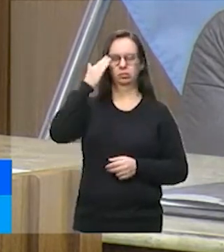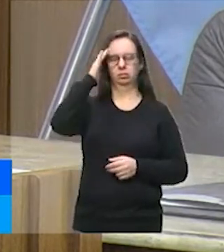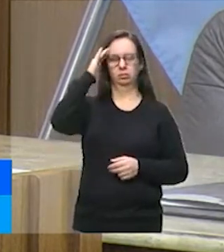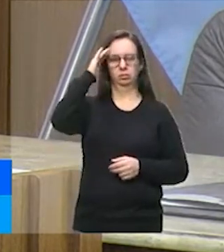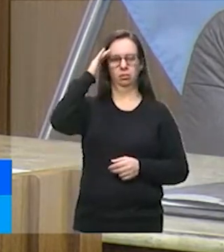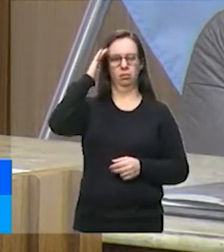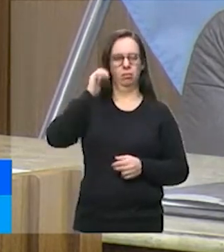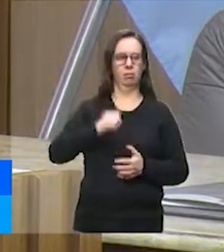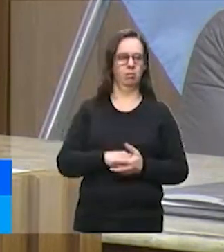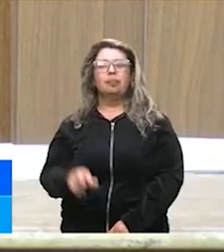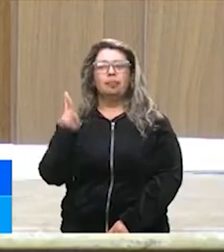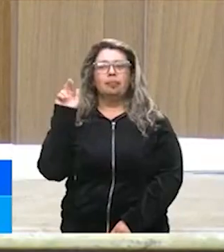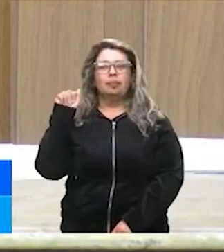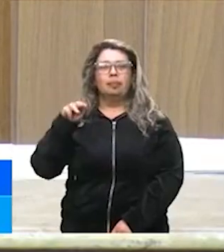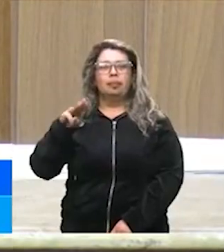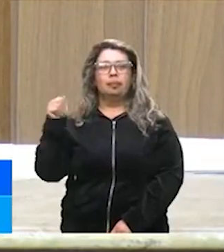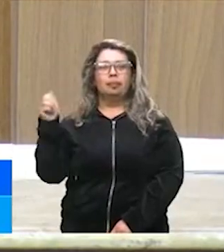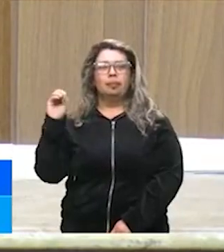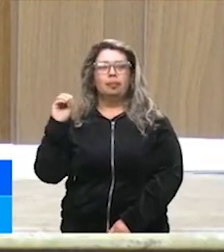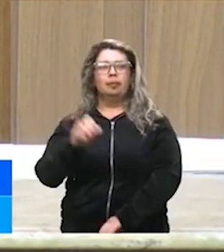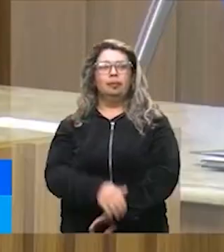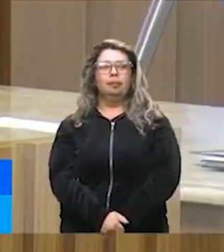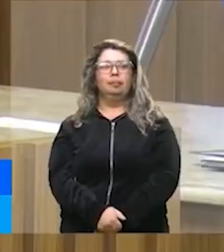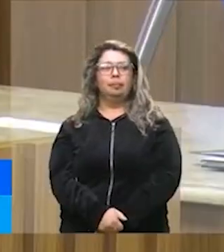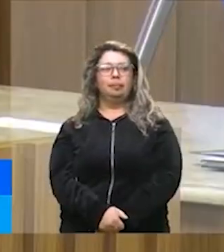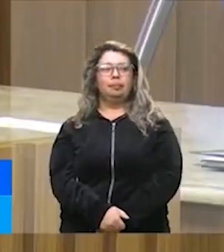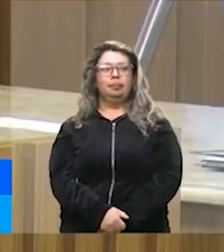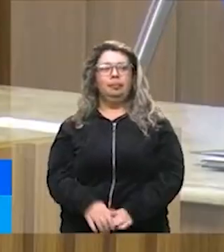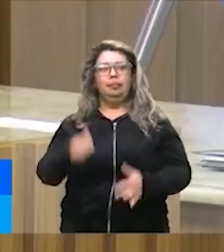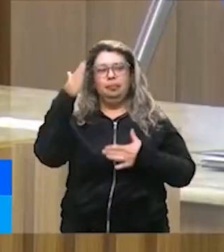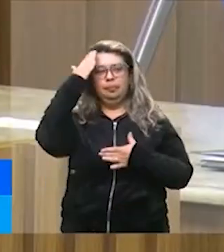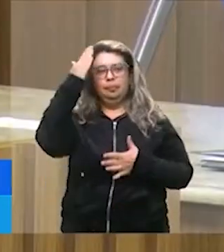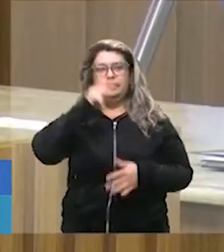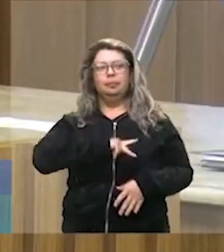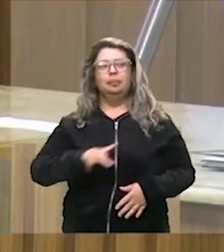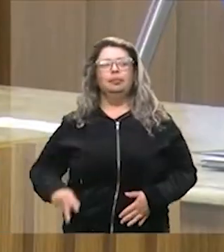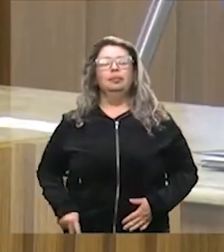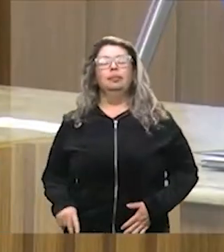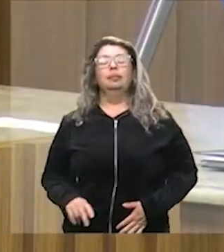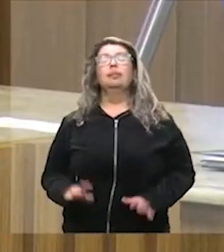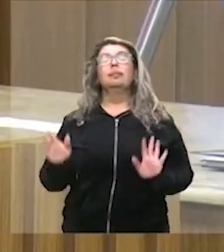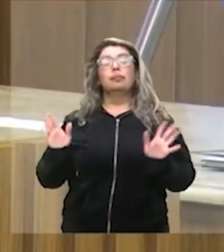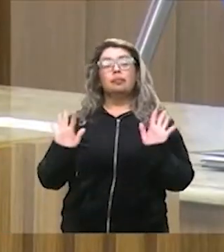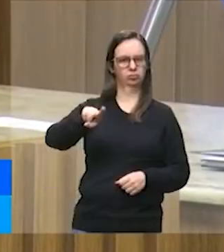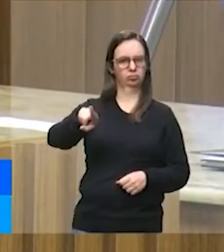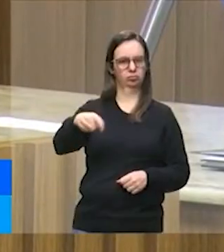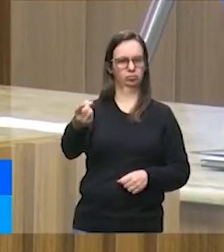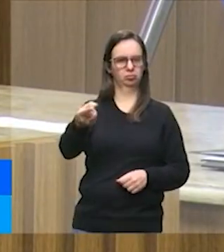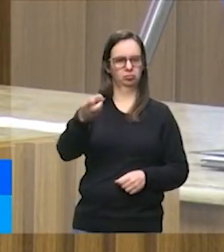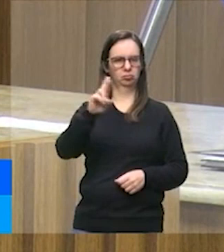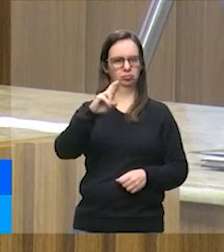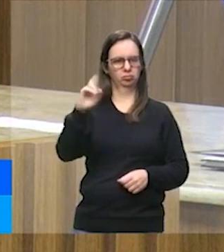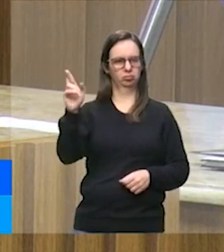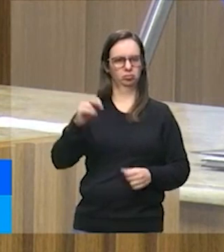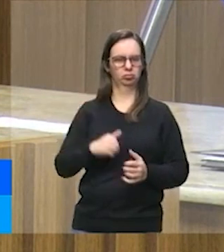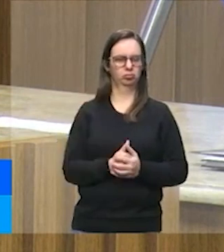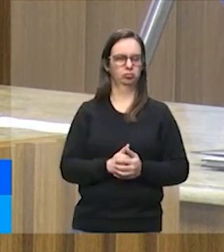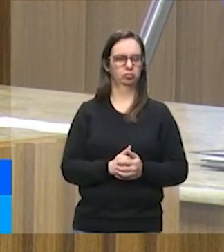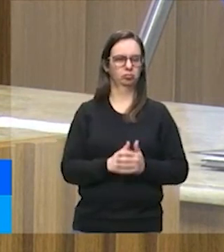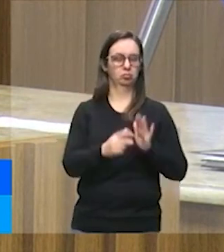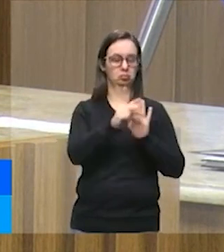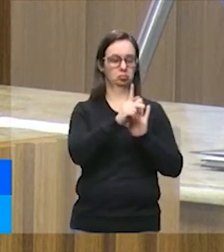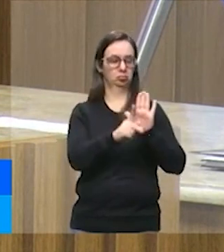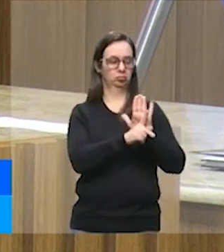é presunção de Inocência de acordo com Luiz Antônio Ramão José Fernandes faltou com a verdade no corpo do projeto